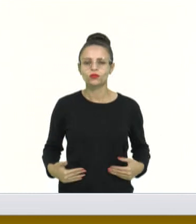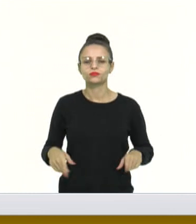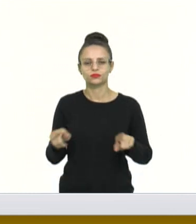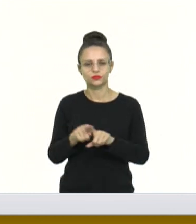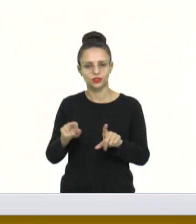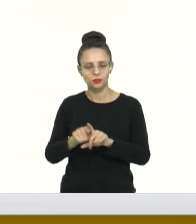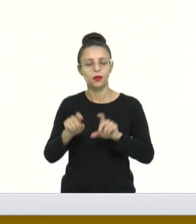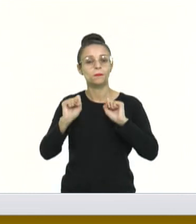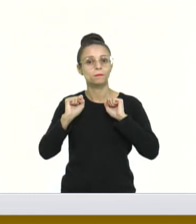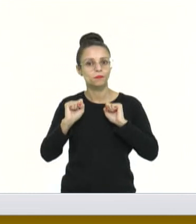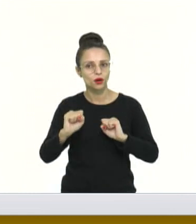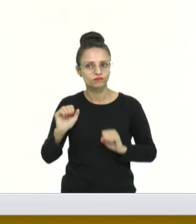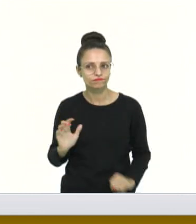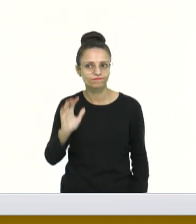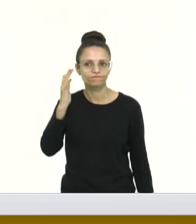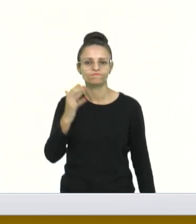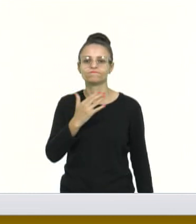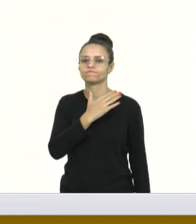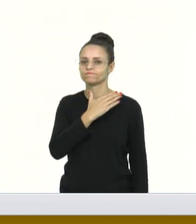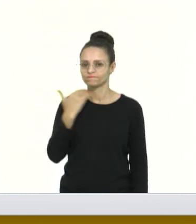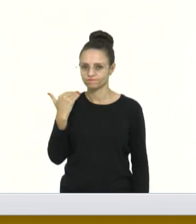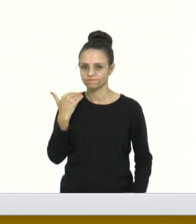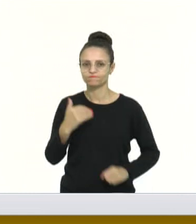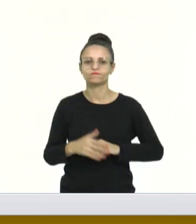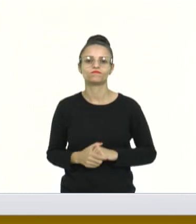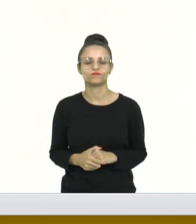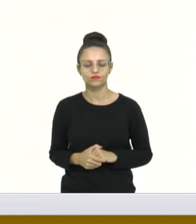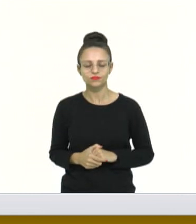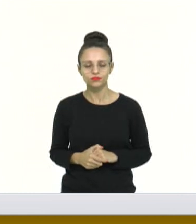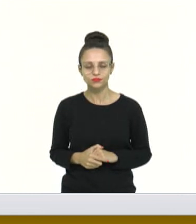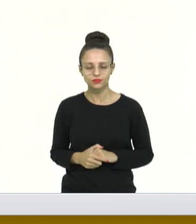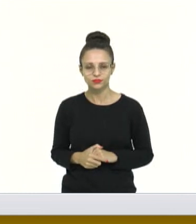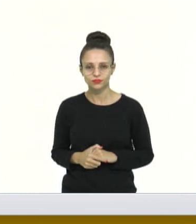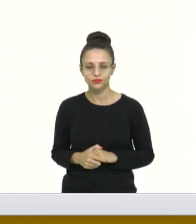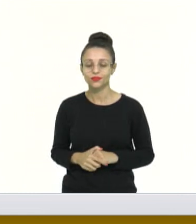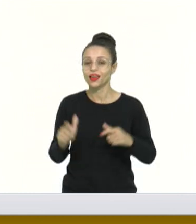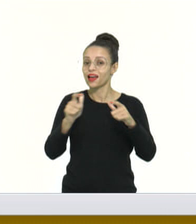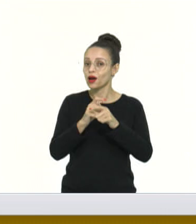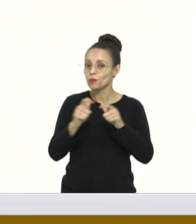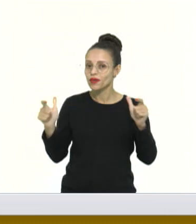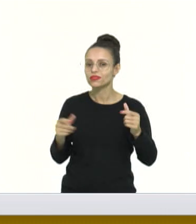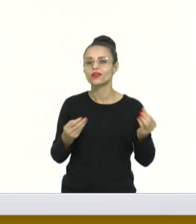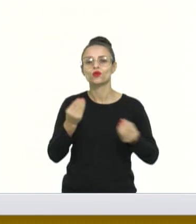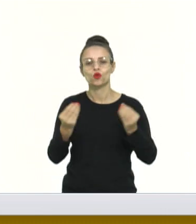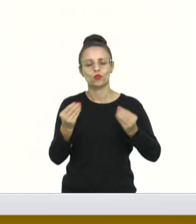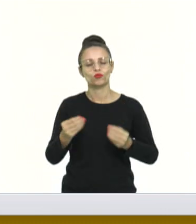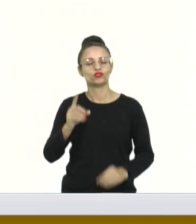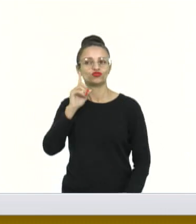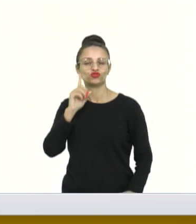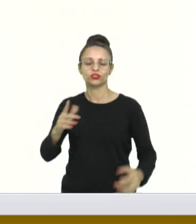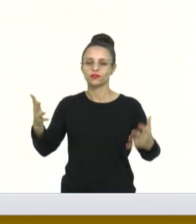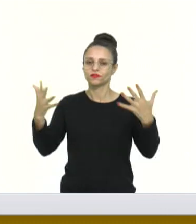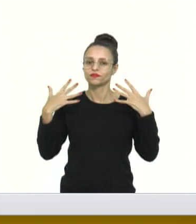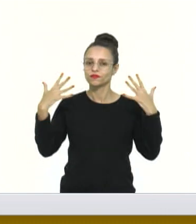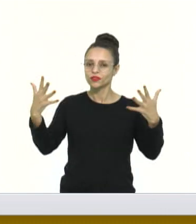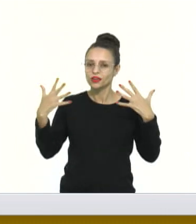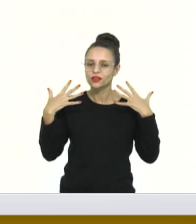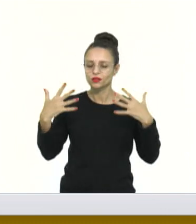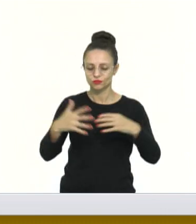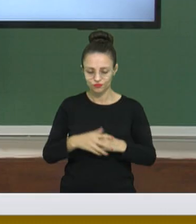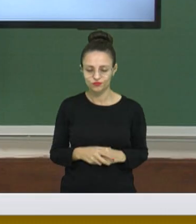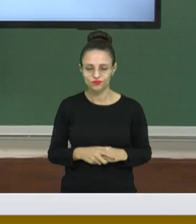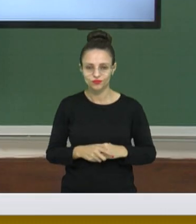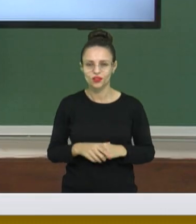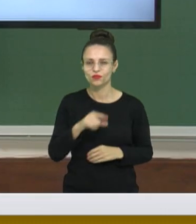pode até matar, pessoal. Sua incidência aumenta no verão, em dias quentes e